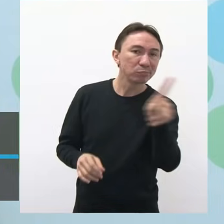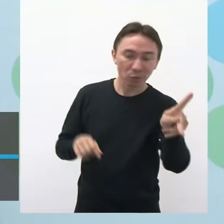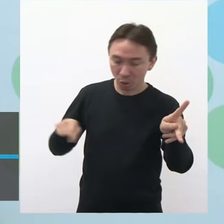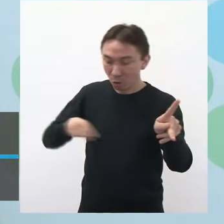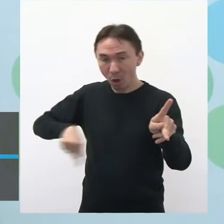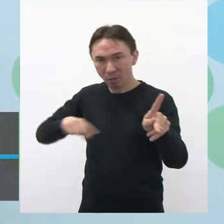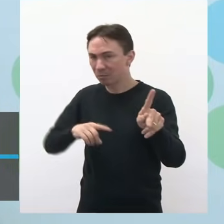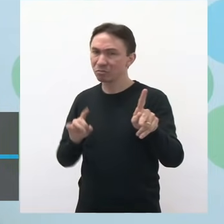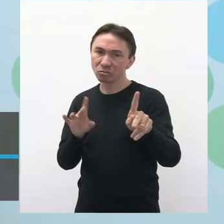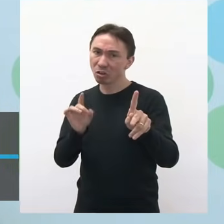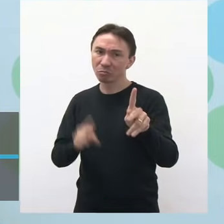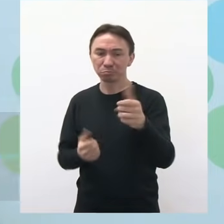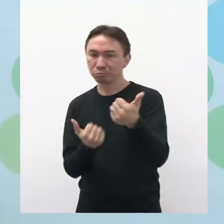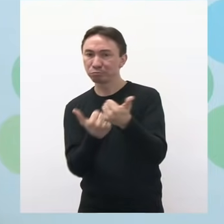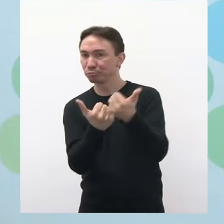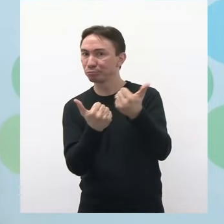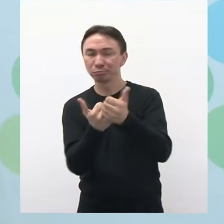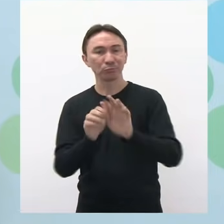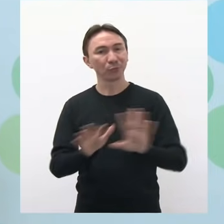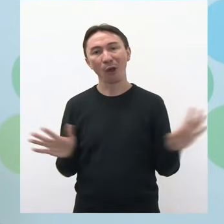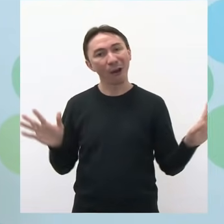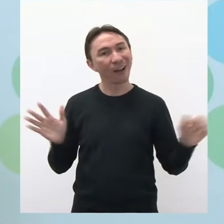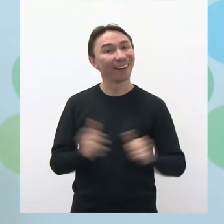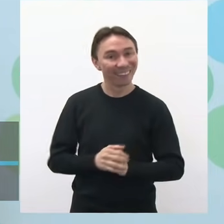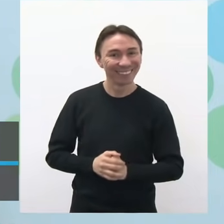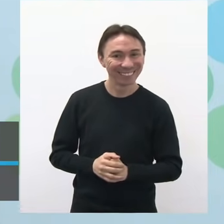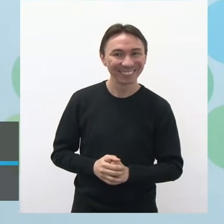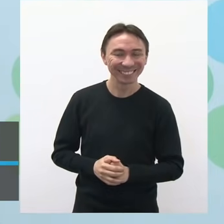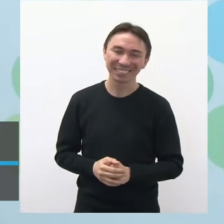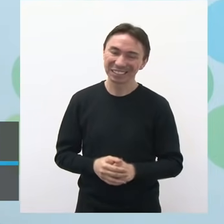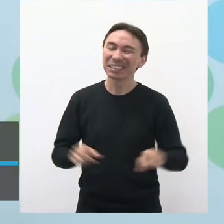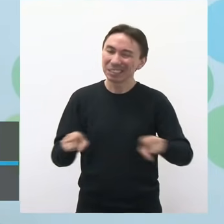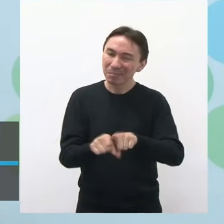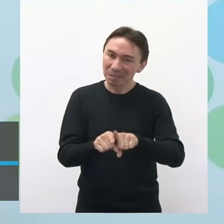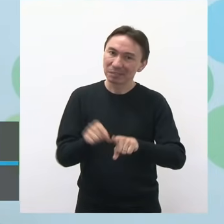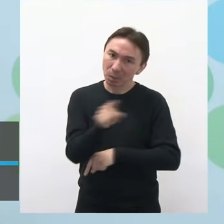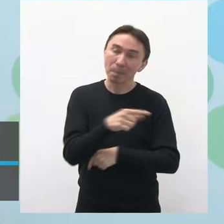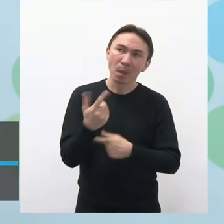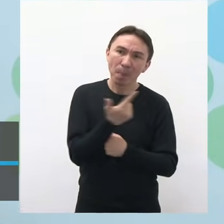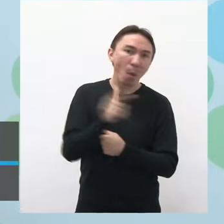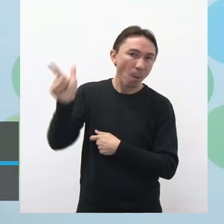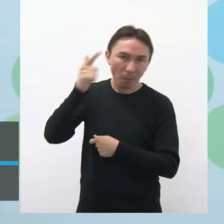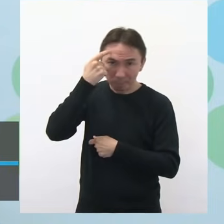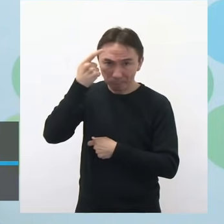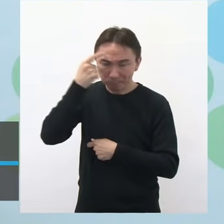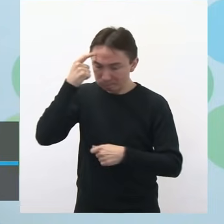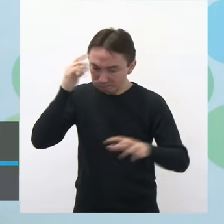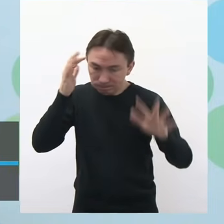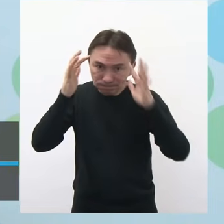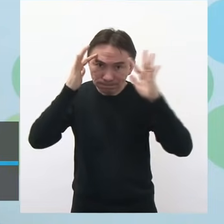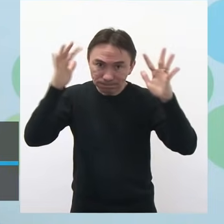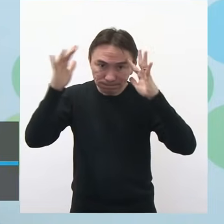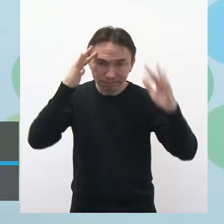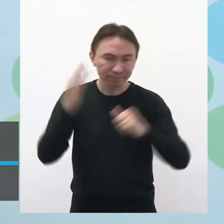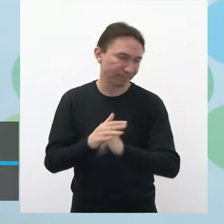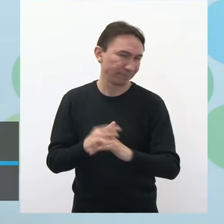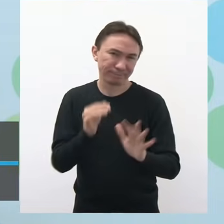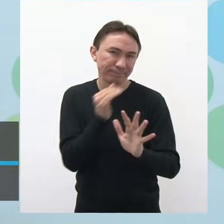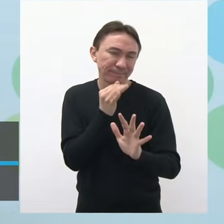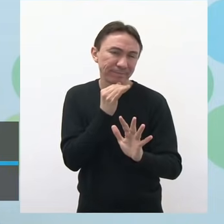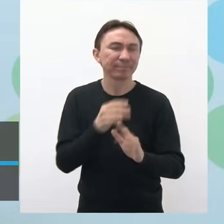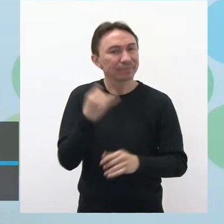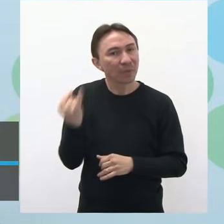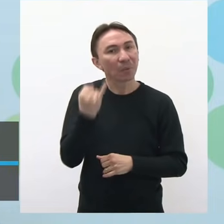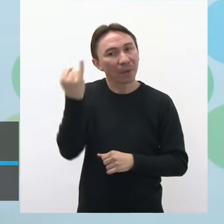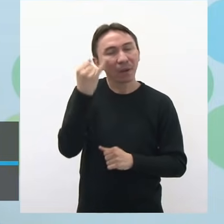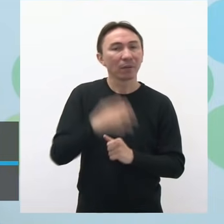lá. Agora, eu queria fazer uma outra reflexão dentro dessa ideia que a gente já fez, ó. É importante a gente ter em mente, claro, a